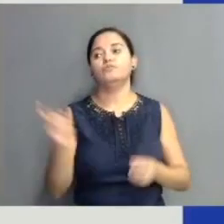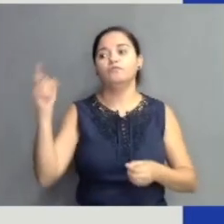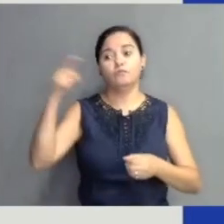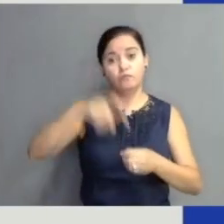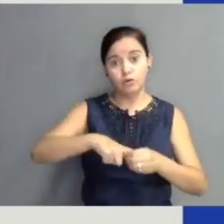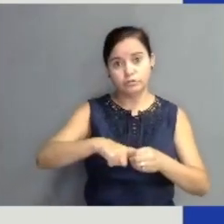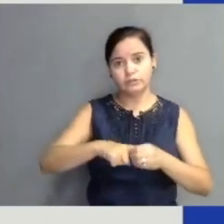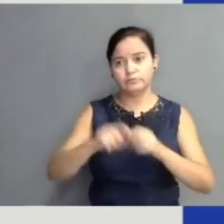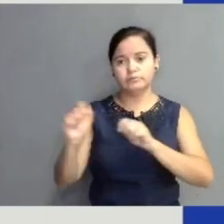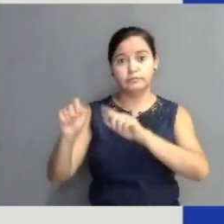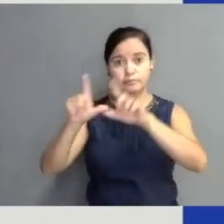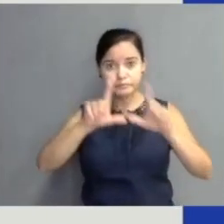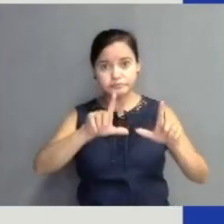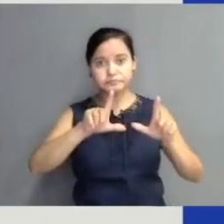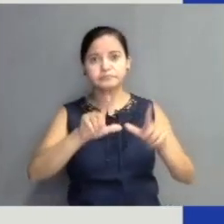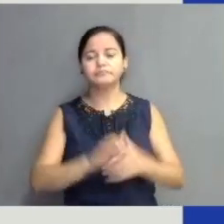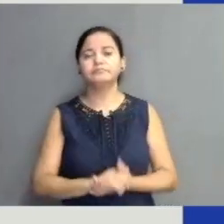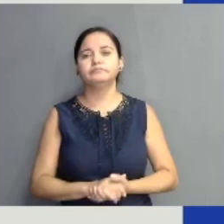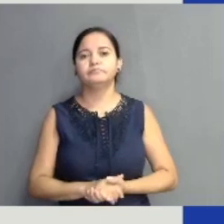nossa tela.